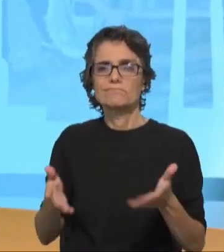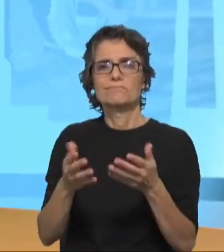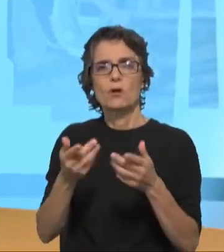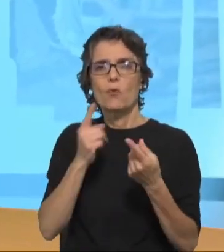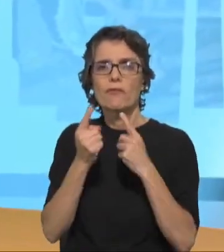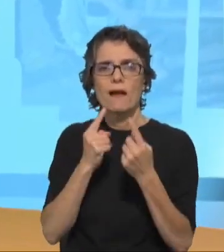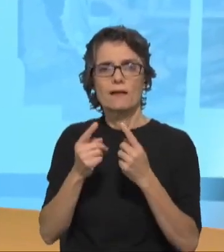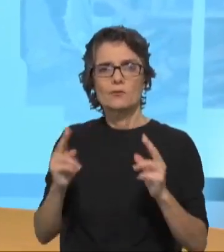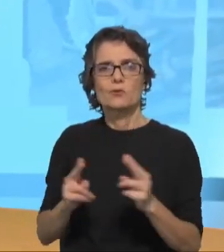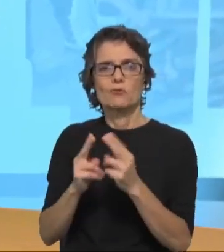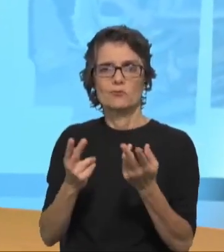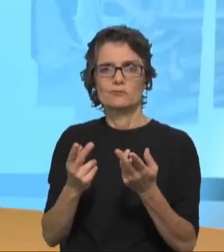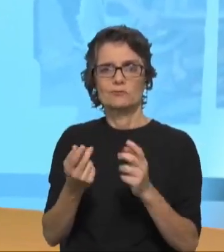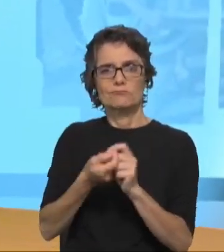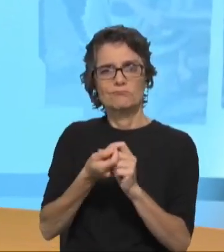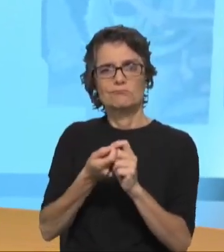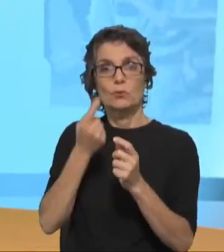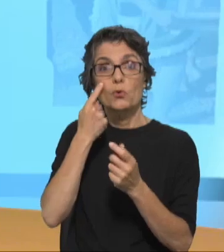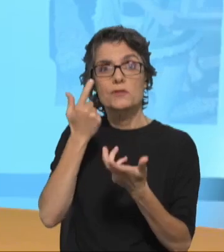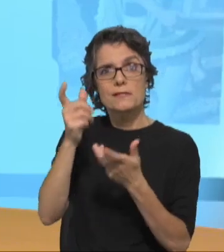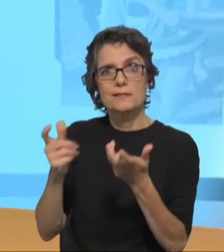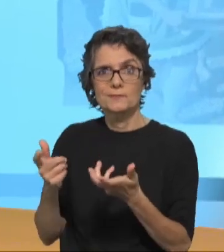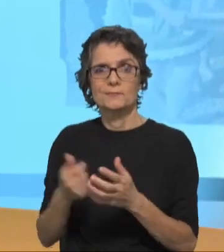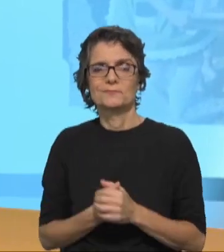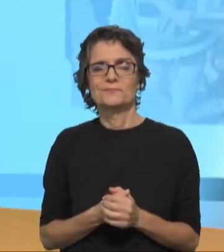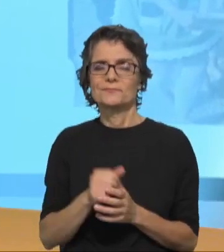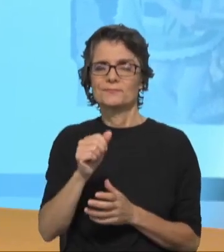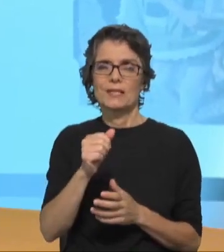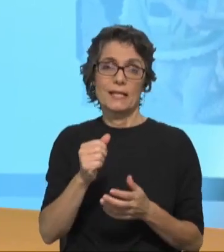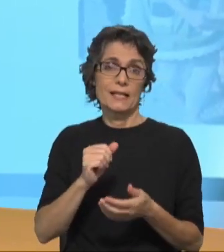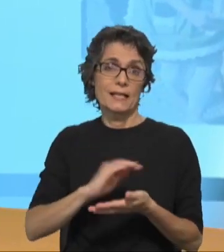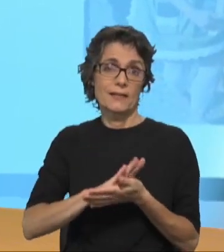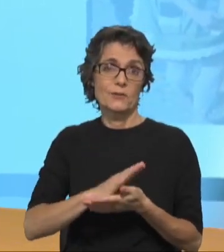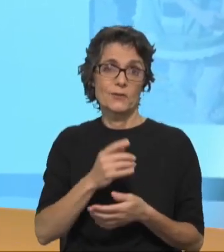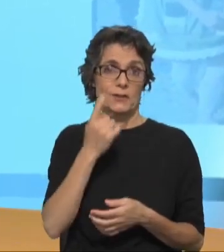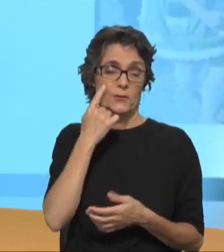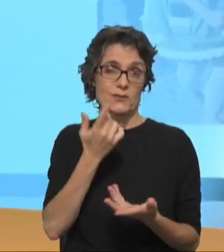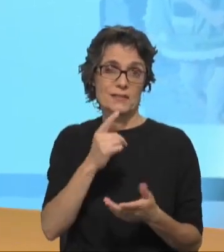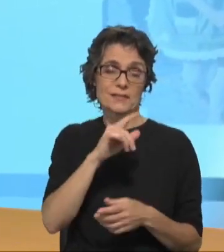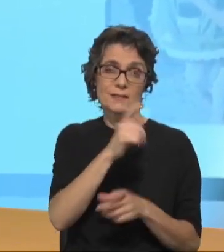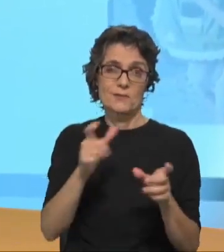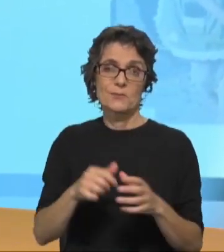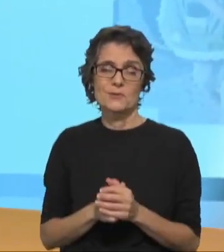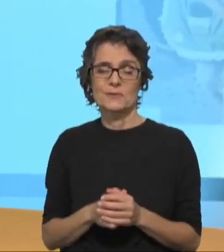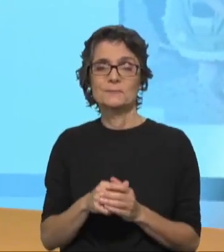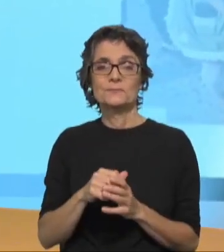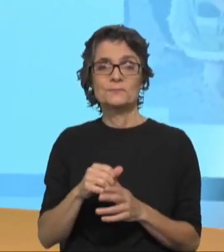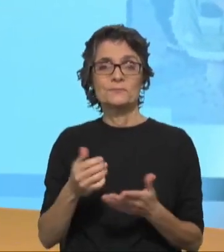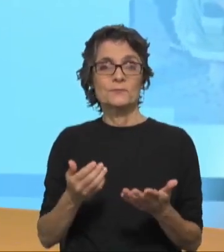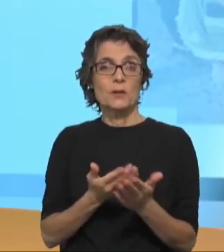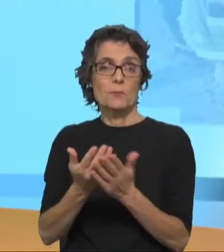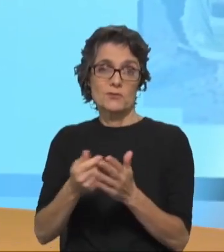de conhecimento, de mútuo conhecimento entre leitores e aquilo que a editora Paulinas vai propondo, ou Paulinas Editora vai